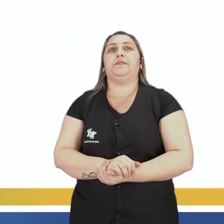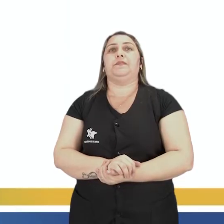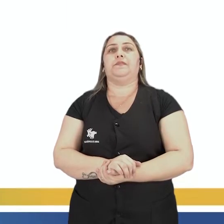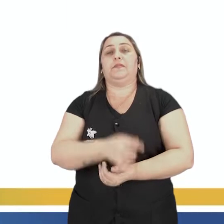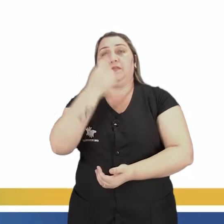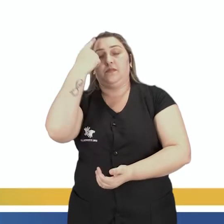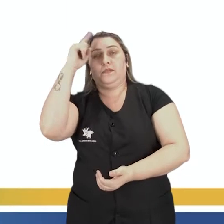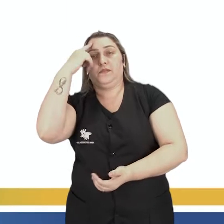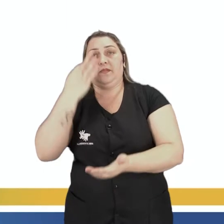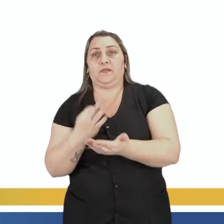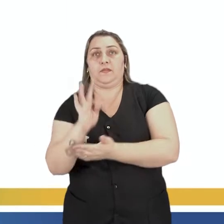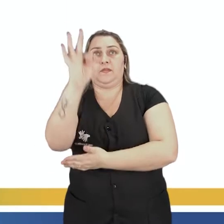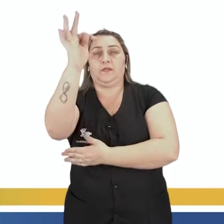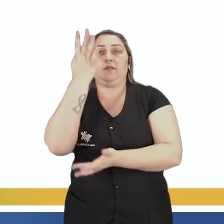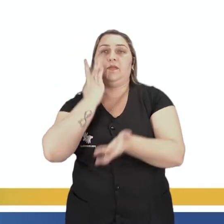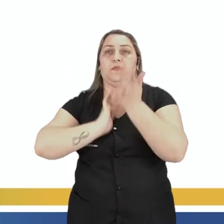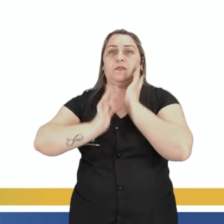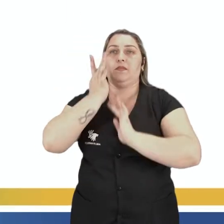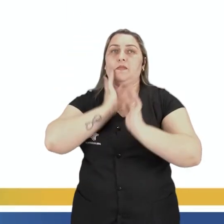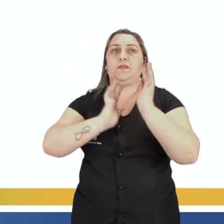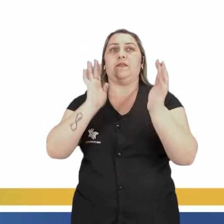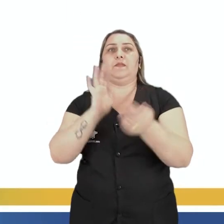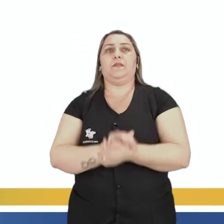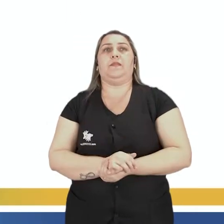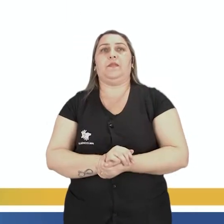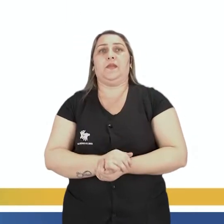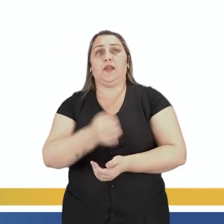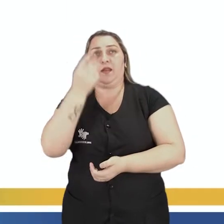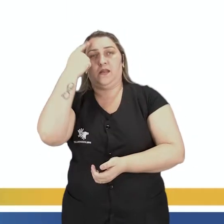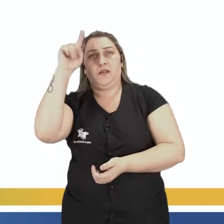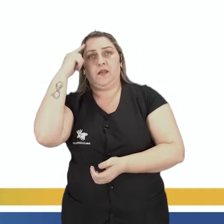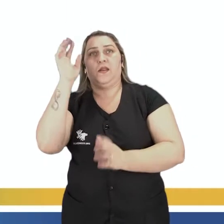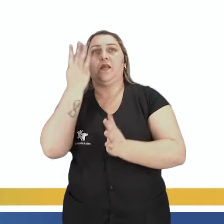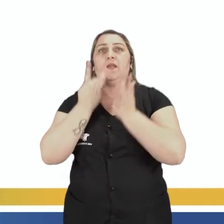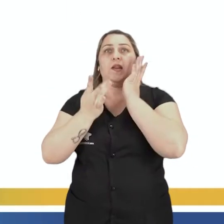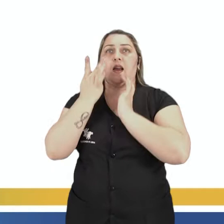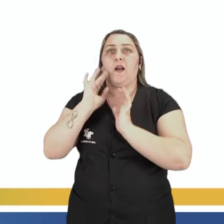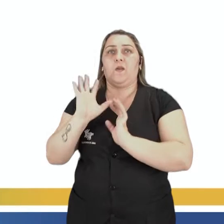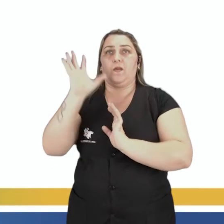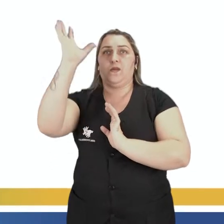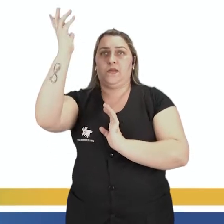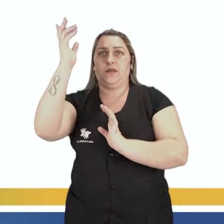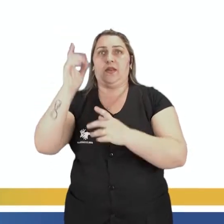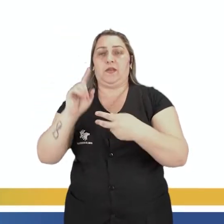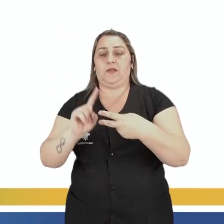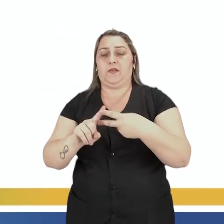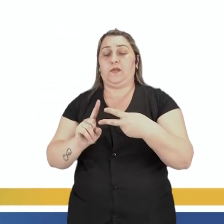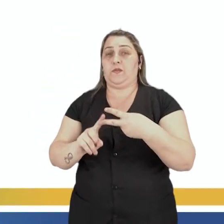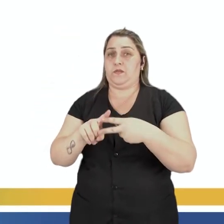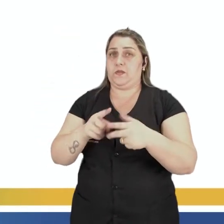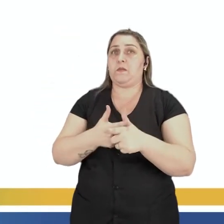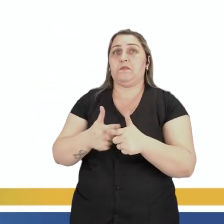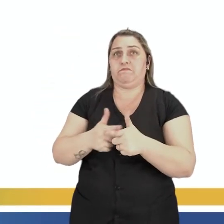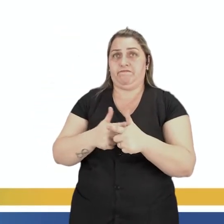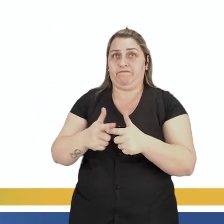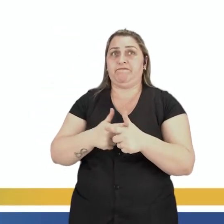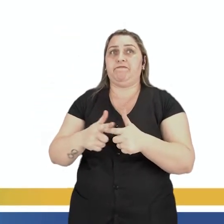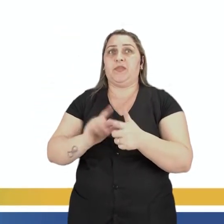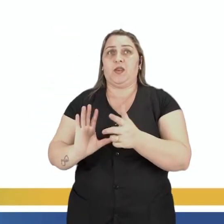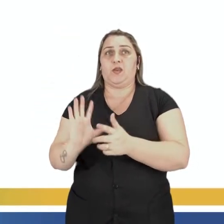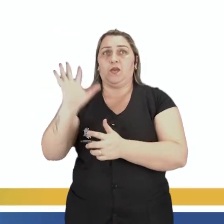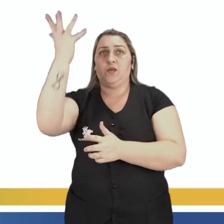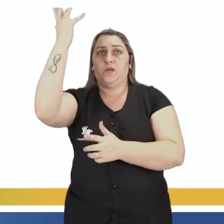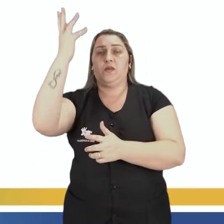tela. Improvisação como técnica teatral. A improvisação no teatro pode acontecer em função de um problema